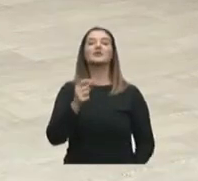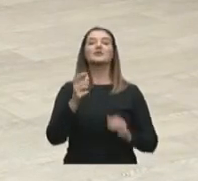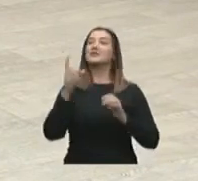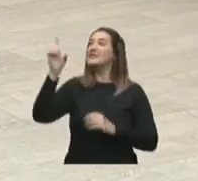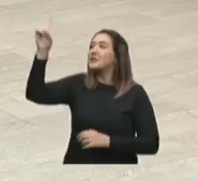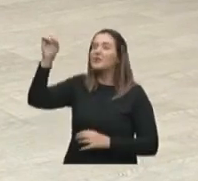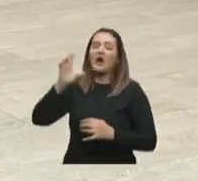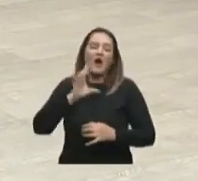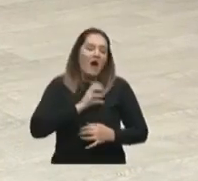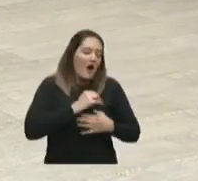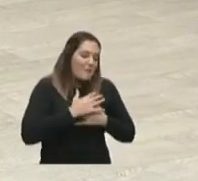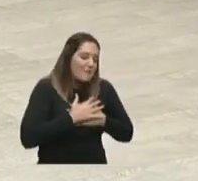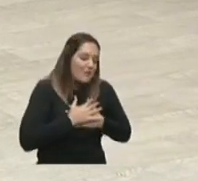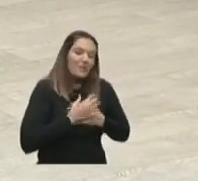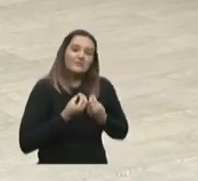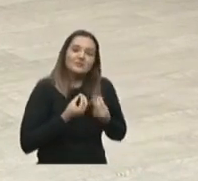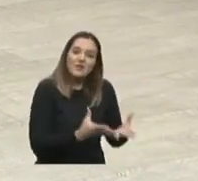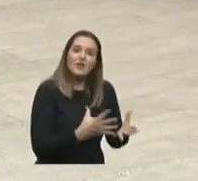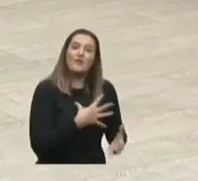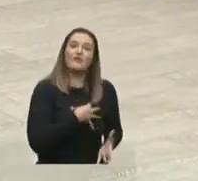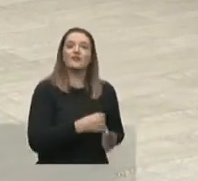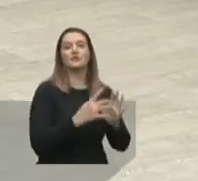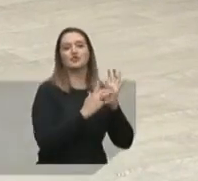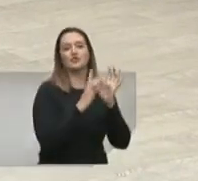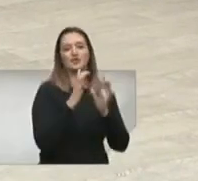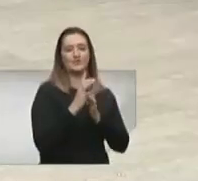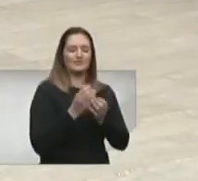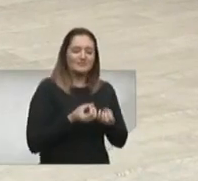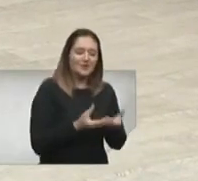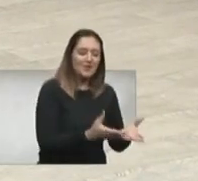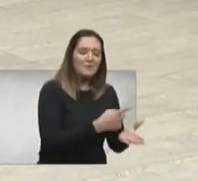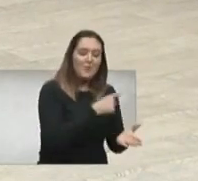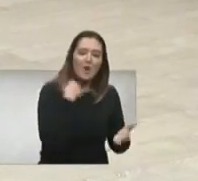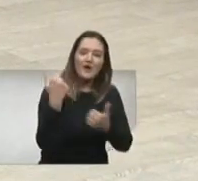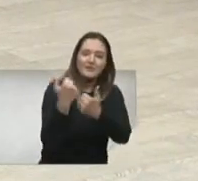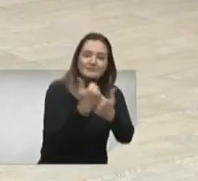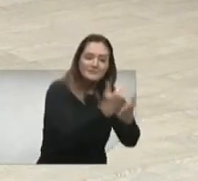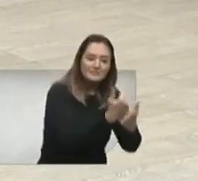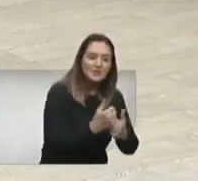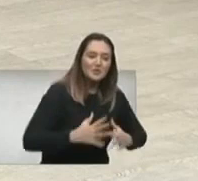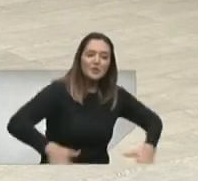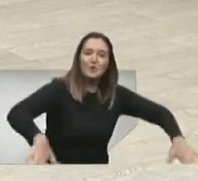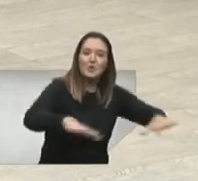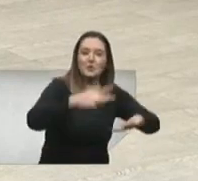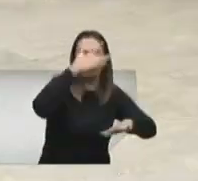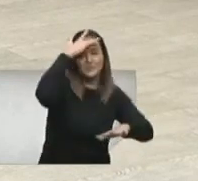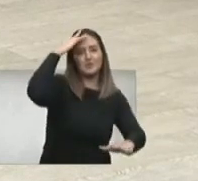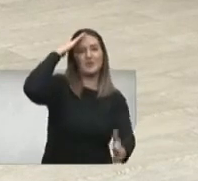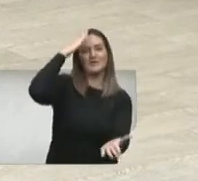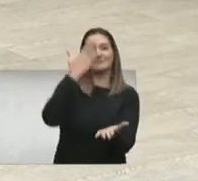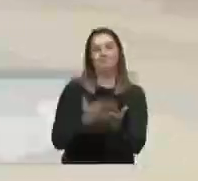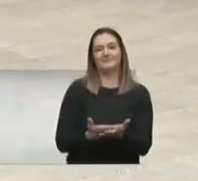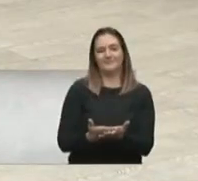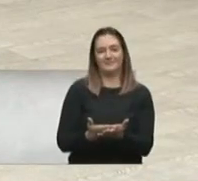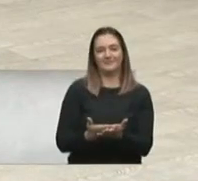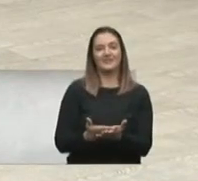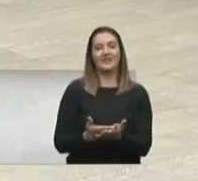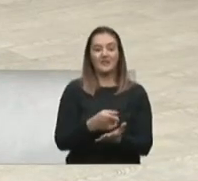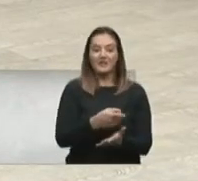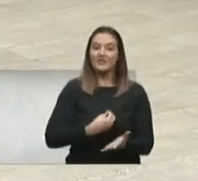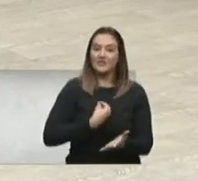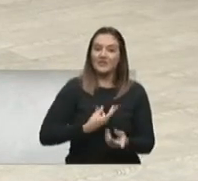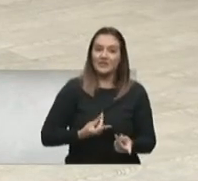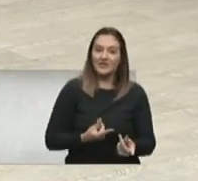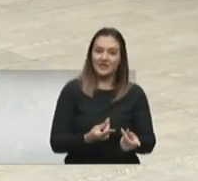seu único filho para morrer por nós, para que todo aquele que nele crê não pereça, mas tenha a vida eterna. Veja só o que diz aqui